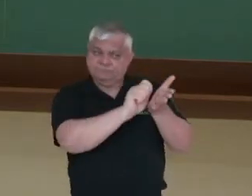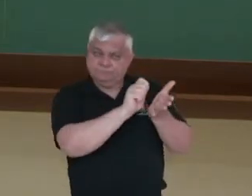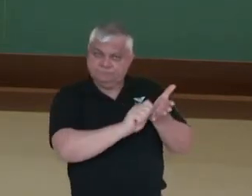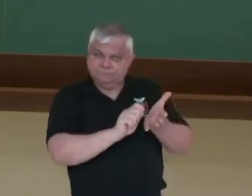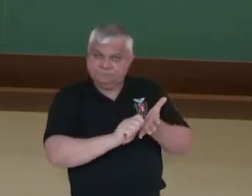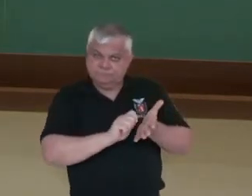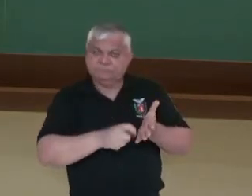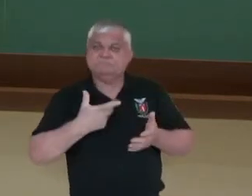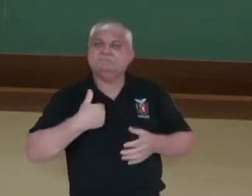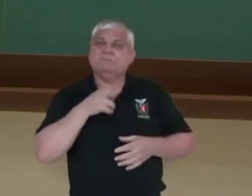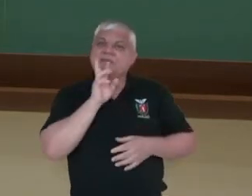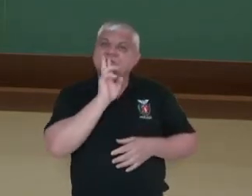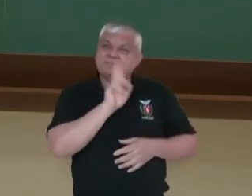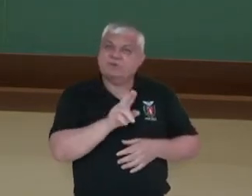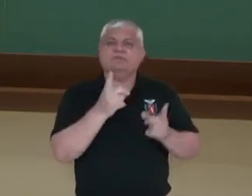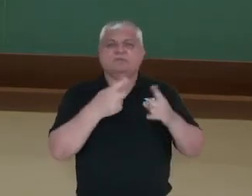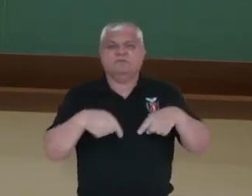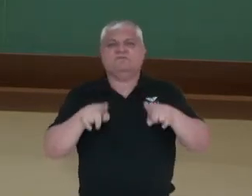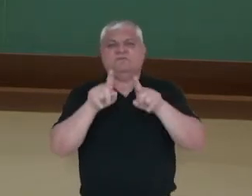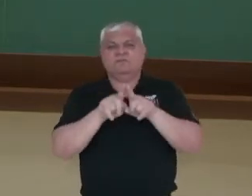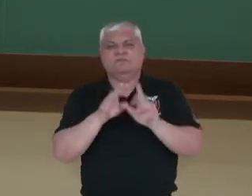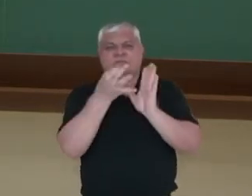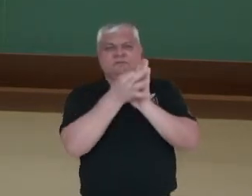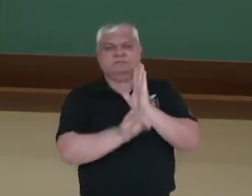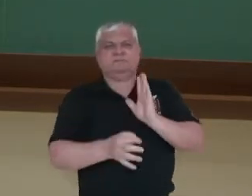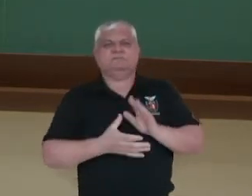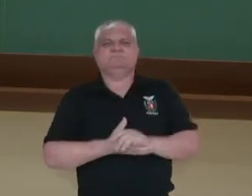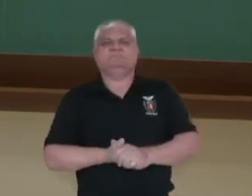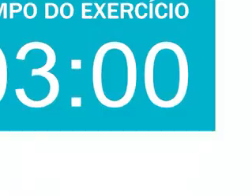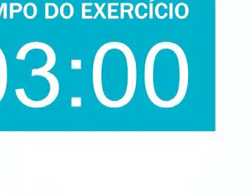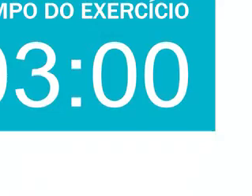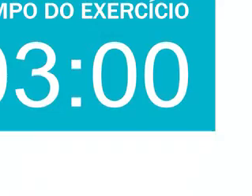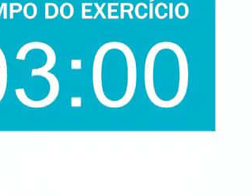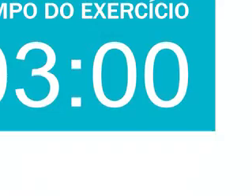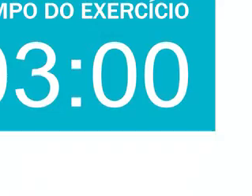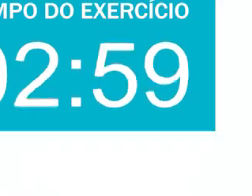vocês, respondam e nós voltamos com a correção.